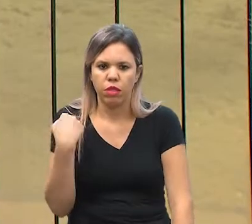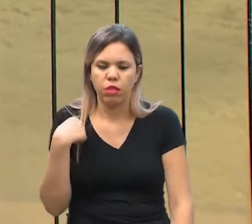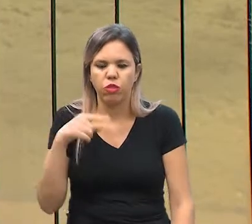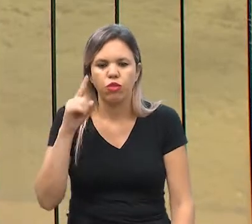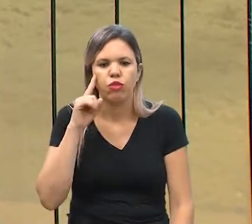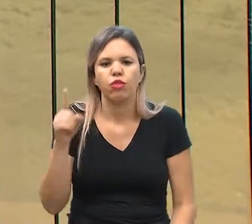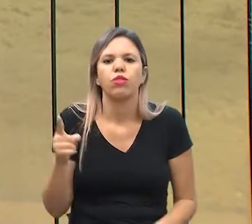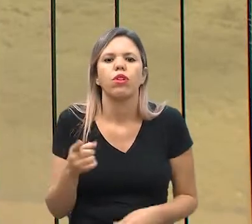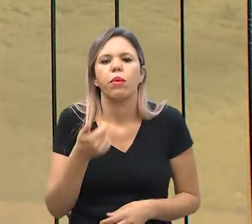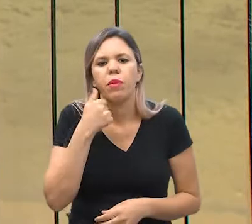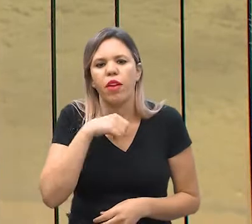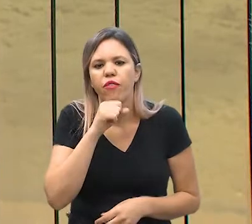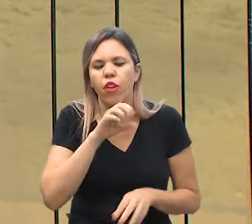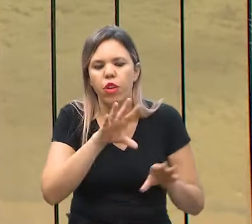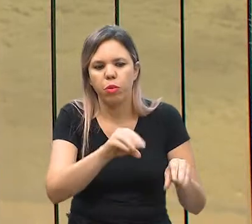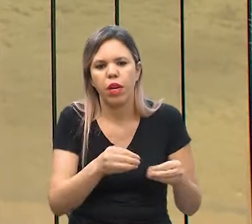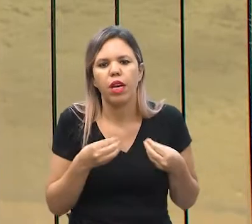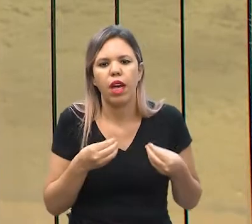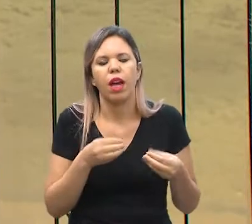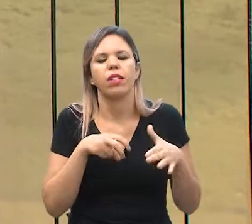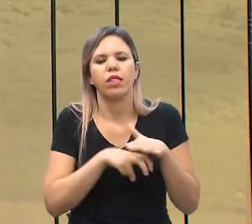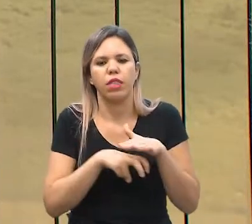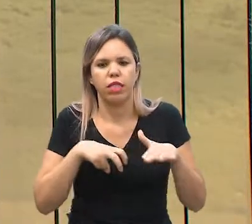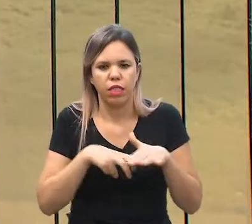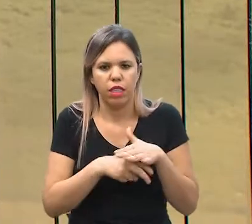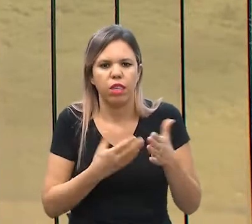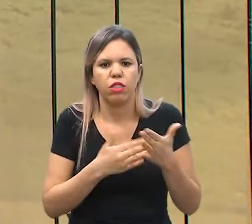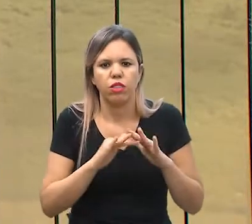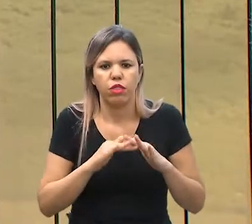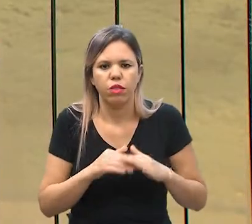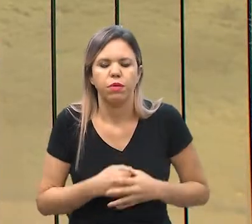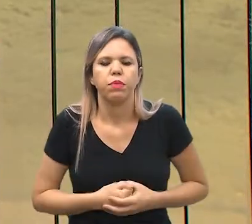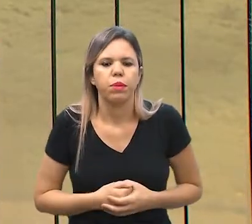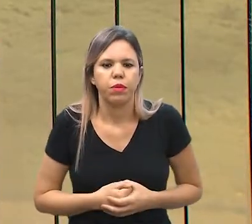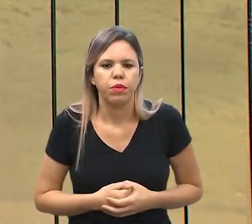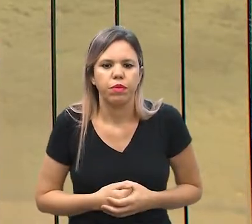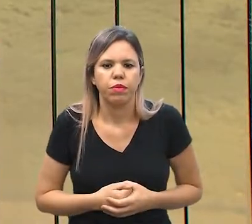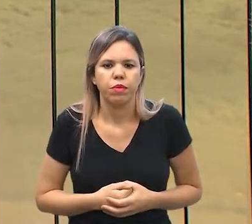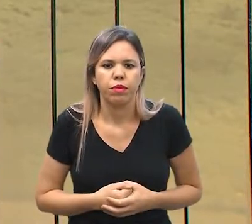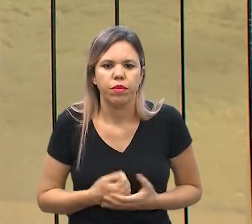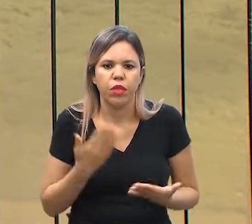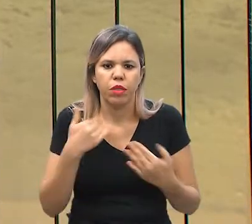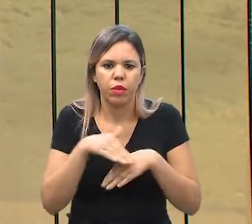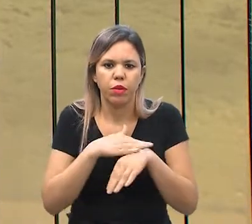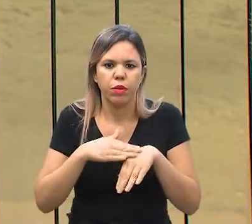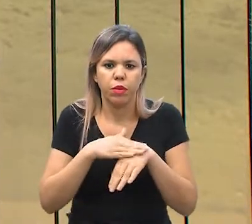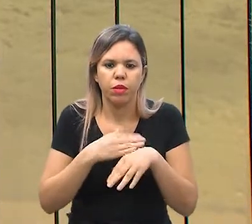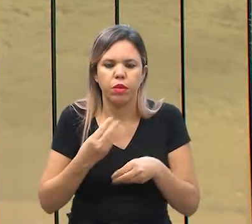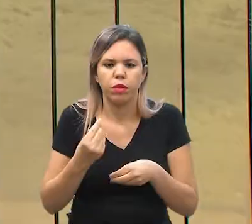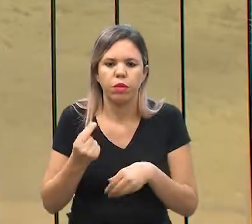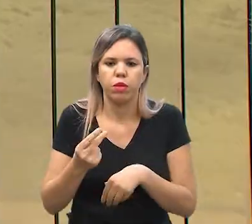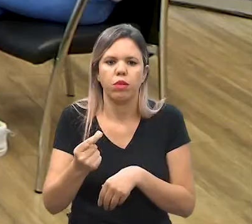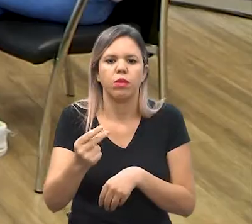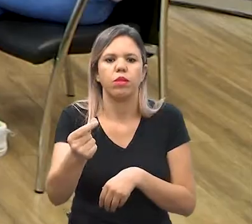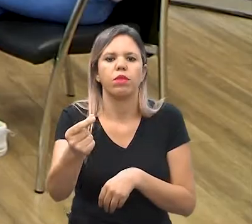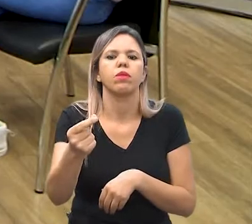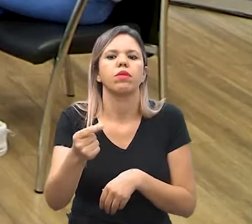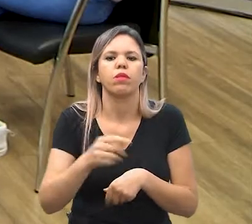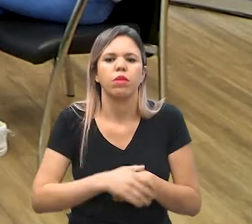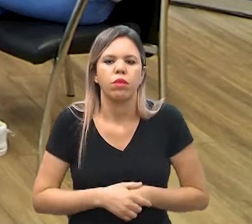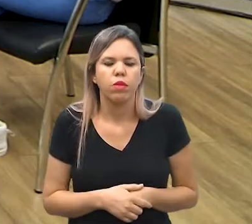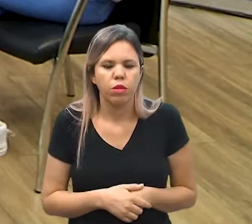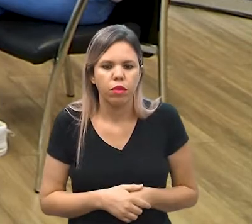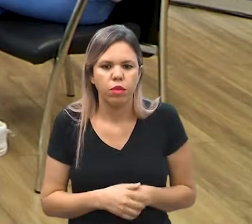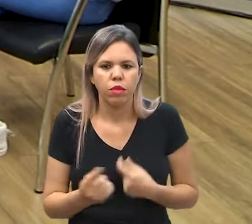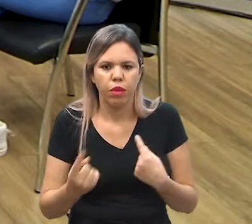dia que minha avó ia me buscar na creche e tal, e ela ficou conversando muito tempo, e tem uma avenida ali,